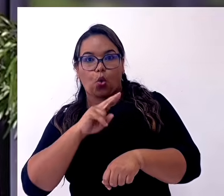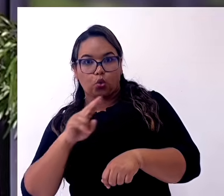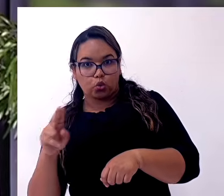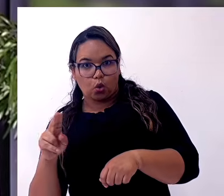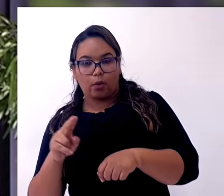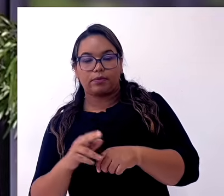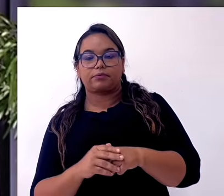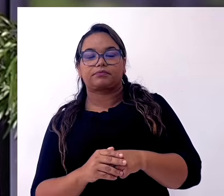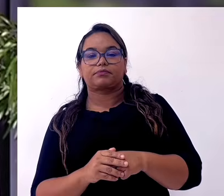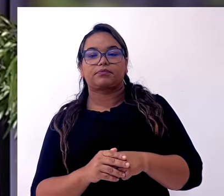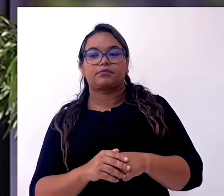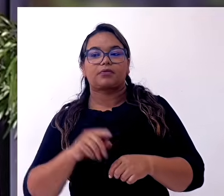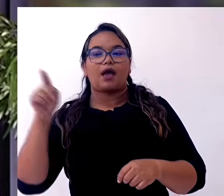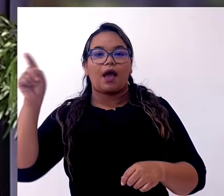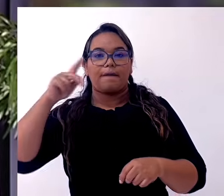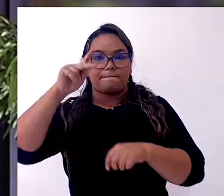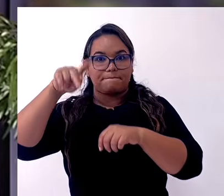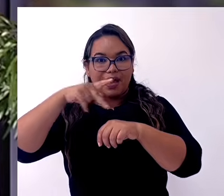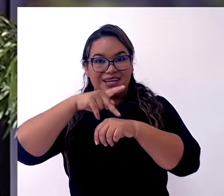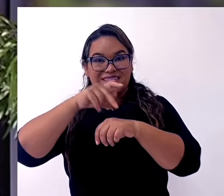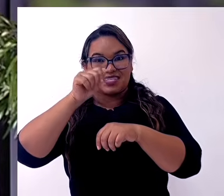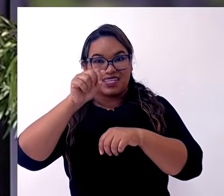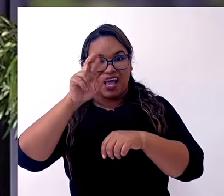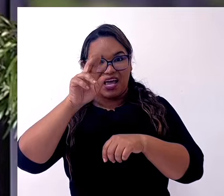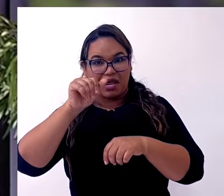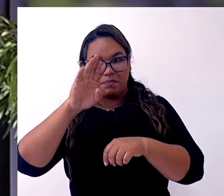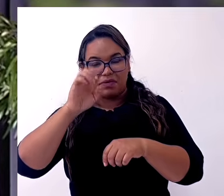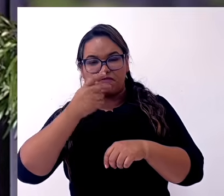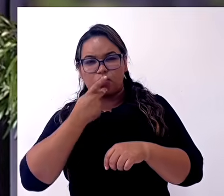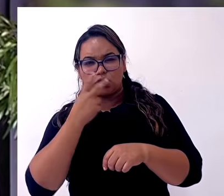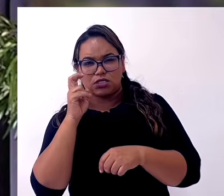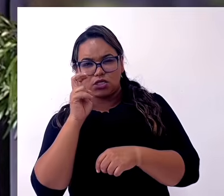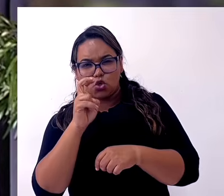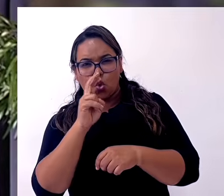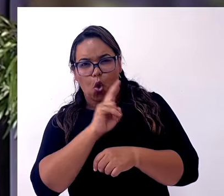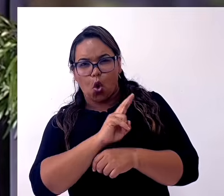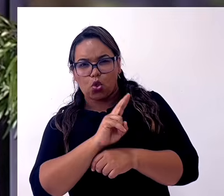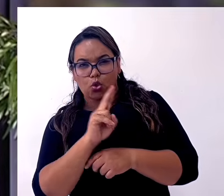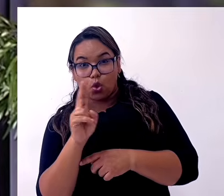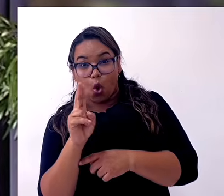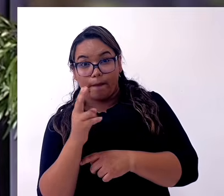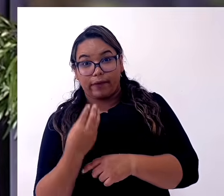E que a mente brilhante por trás de tudo era um homem cujo nome era Atta.